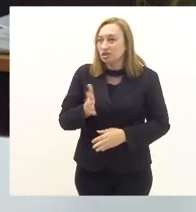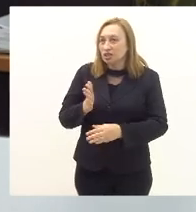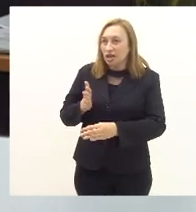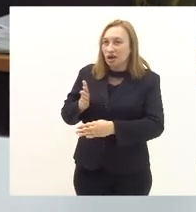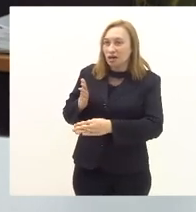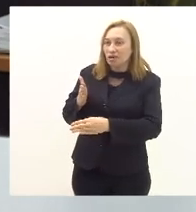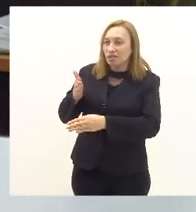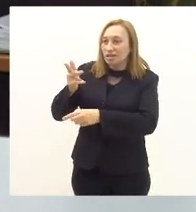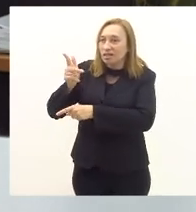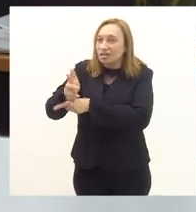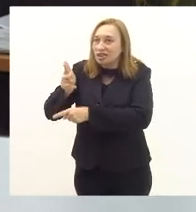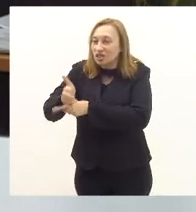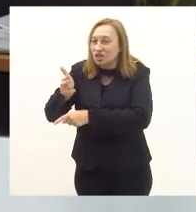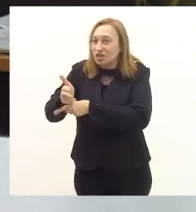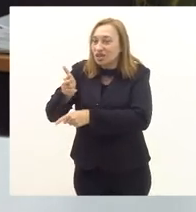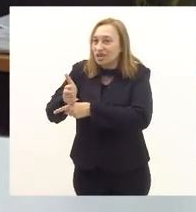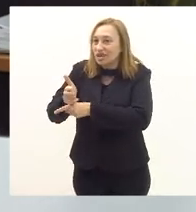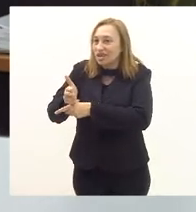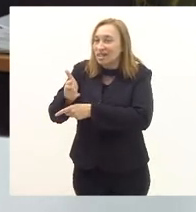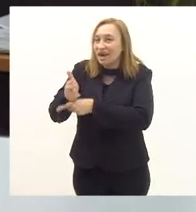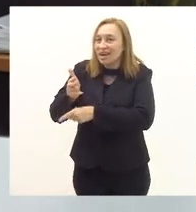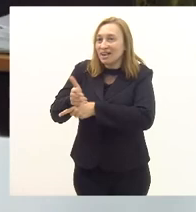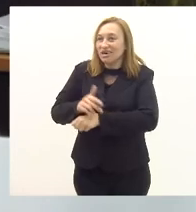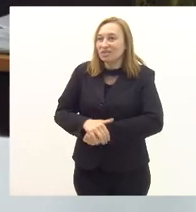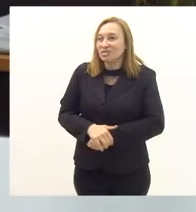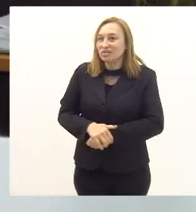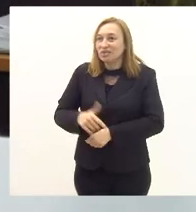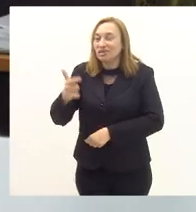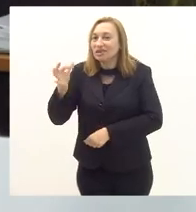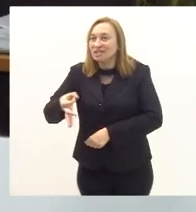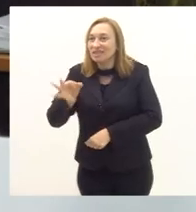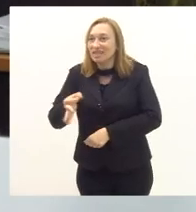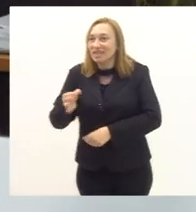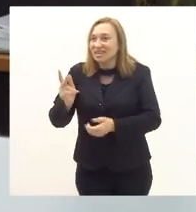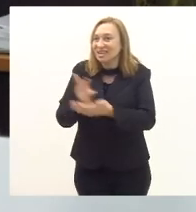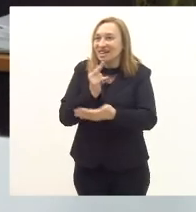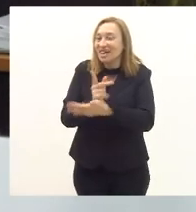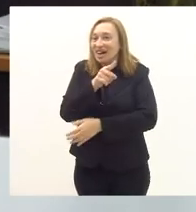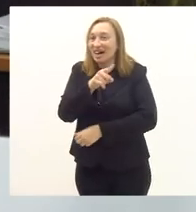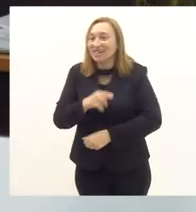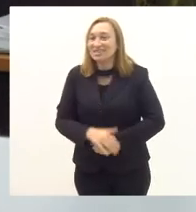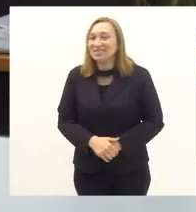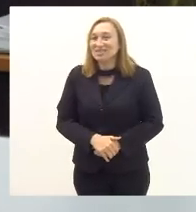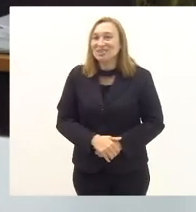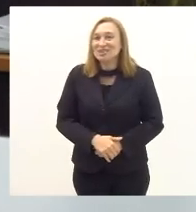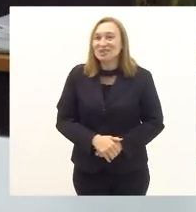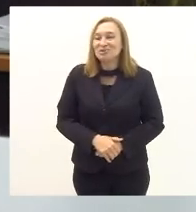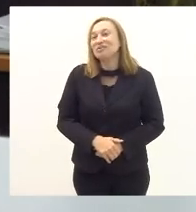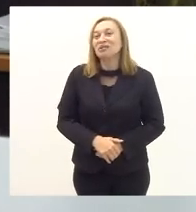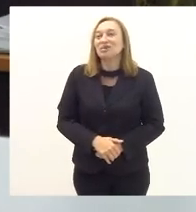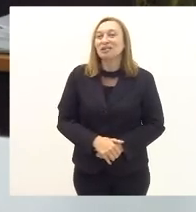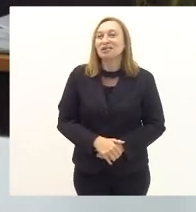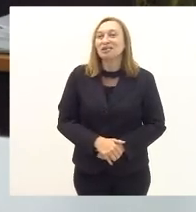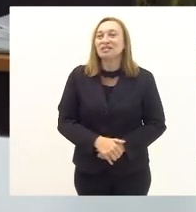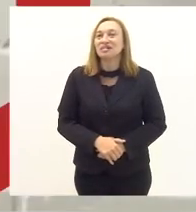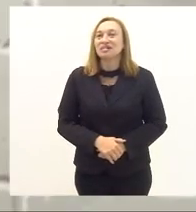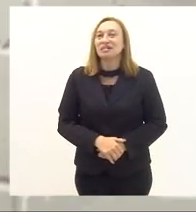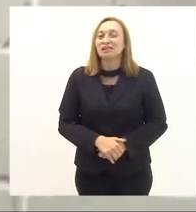vim aqui, fui muito bem atendido pelo advogado, pela psicóloga e assistente